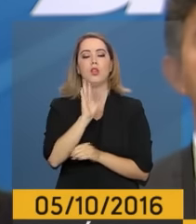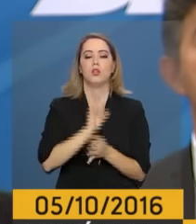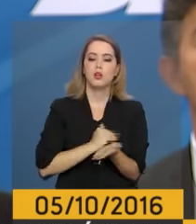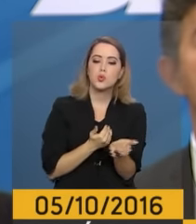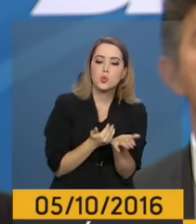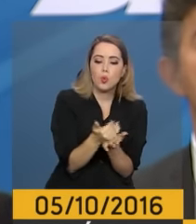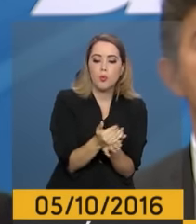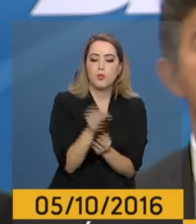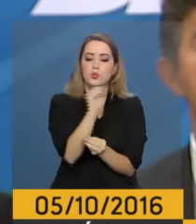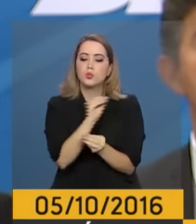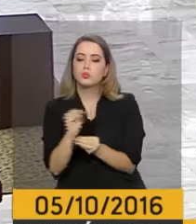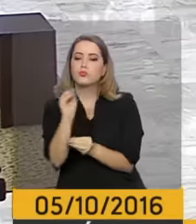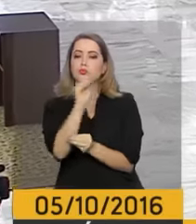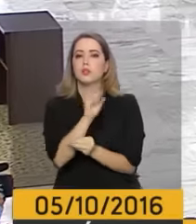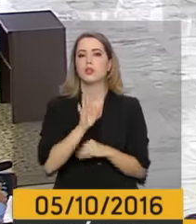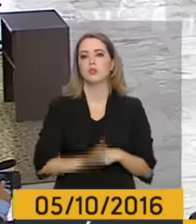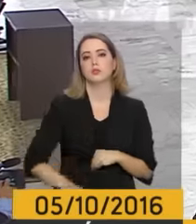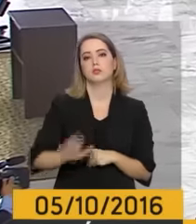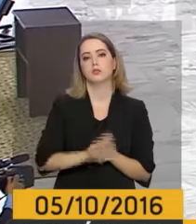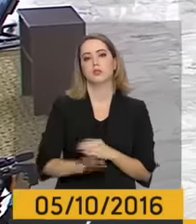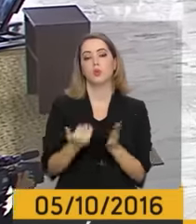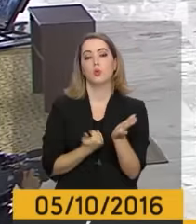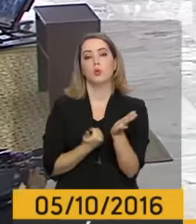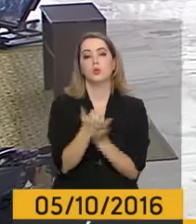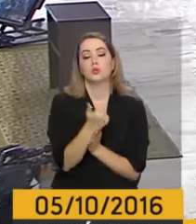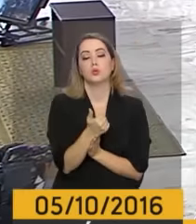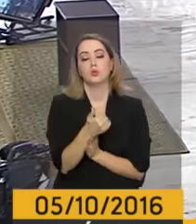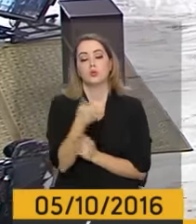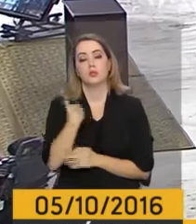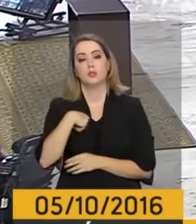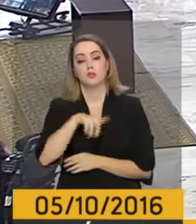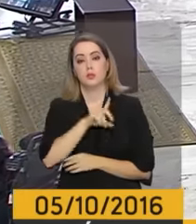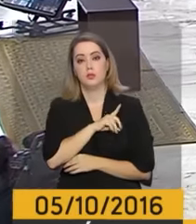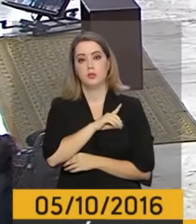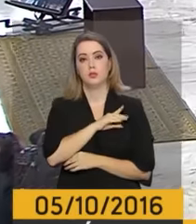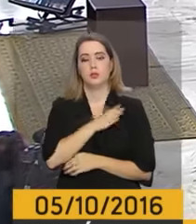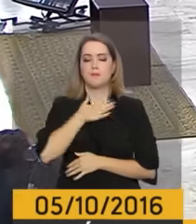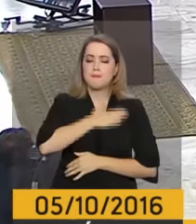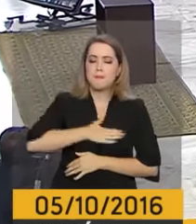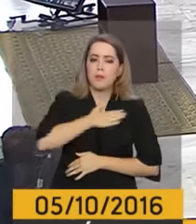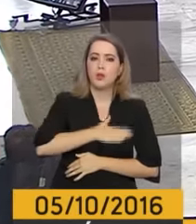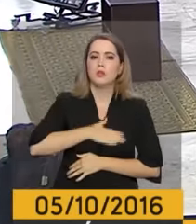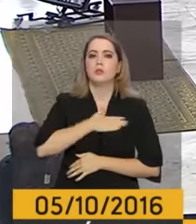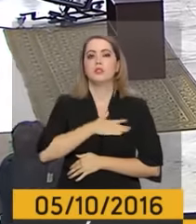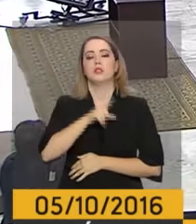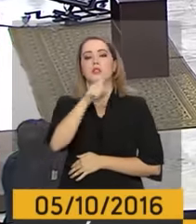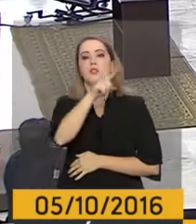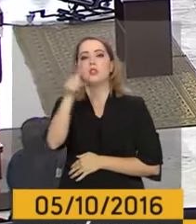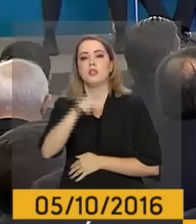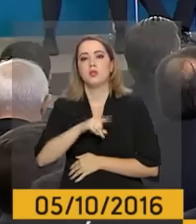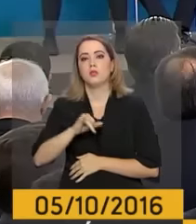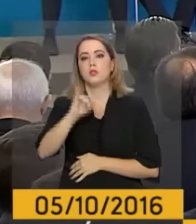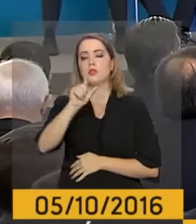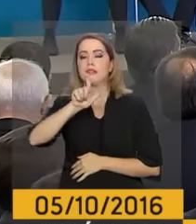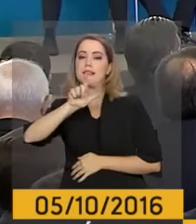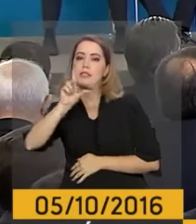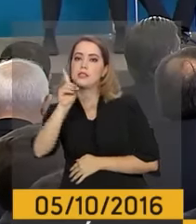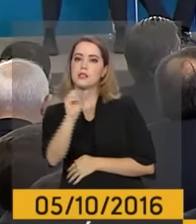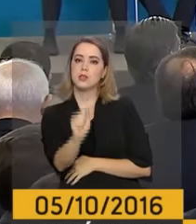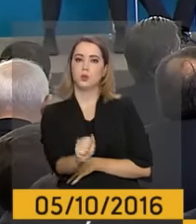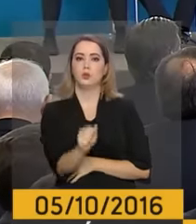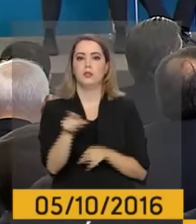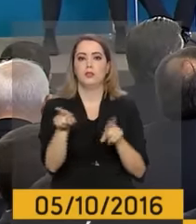continua o trabalho da nossa querida Zilda Arns, né? Da doutora Zilda Arns. Quero cumprimentar o Ricardo Paes e